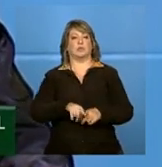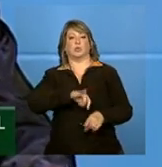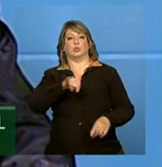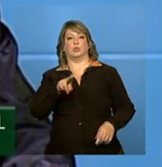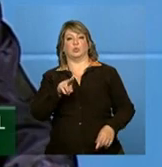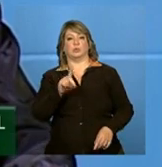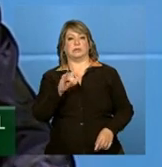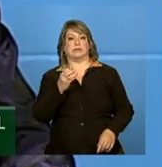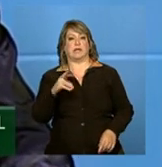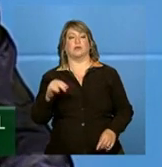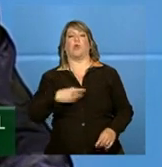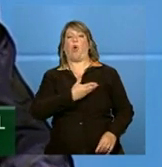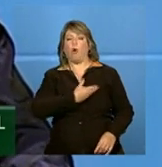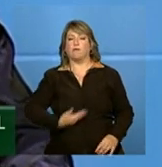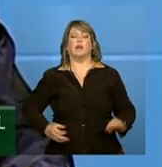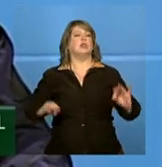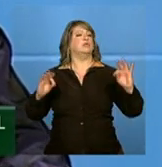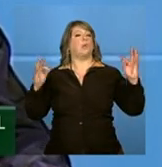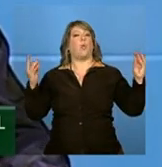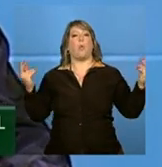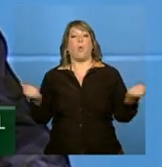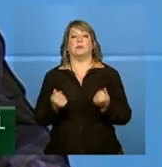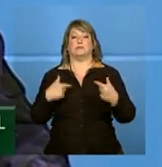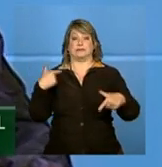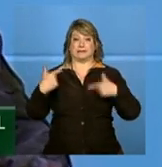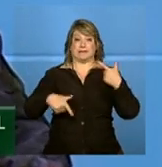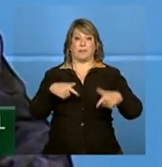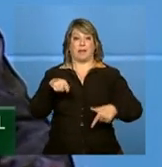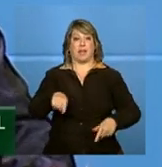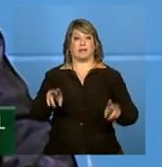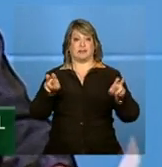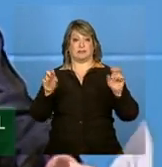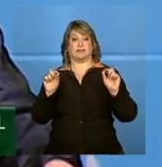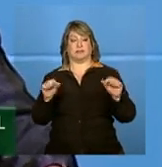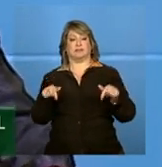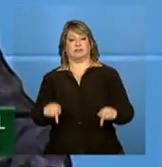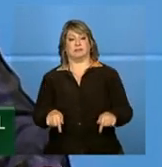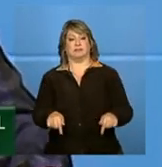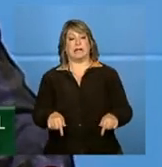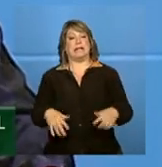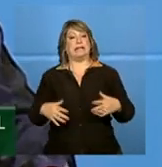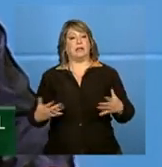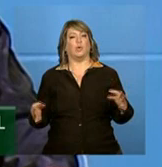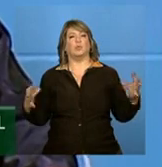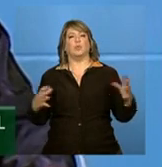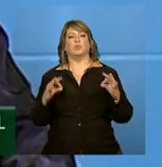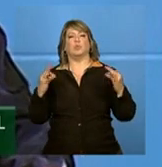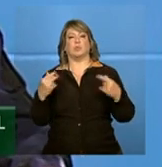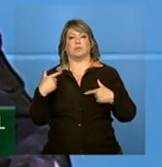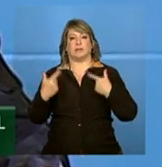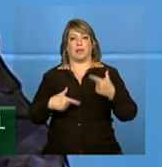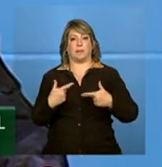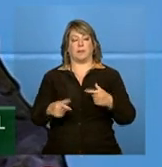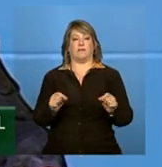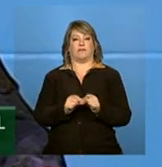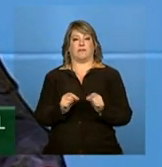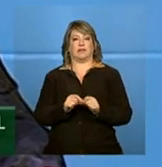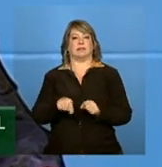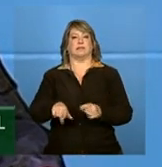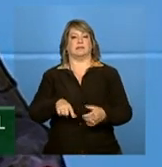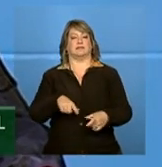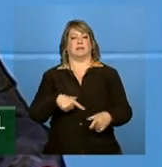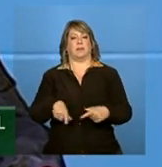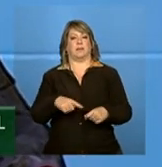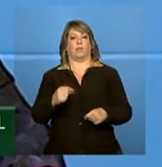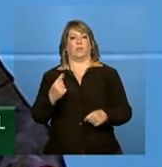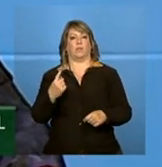governos, né, por todos aqueles que militam por essa causa. Então, o processo de mobilização que deu origem ao programa de